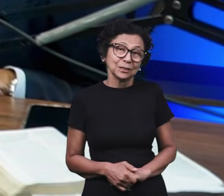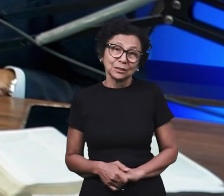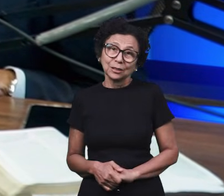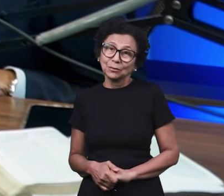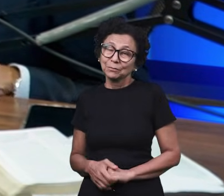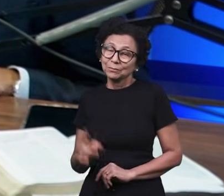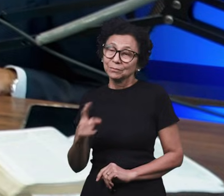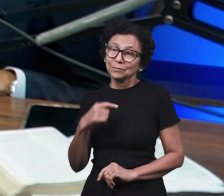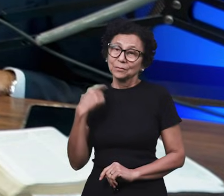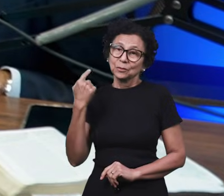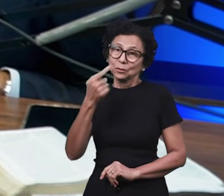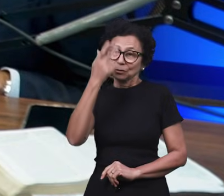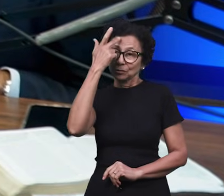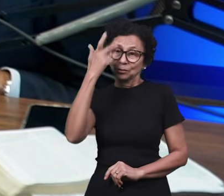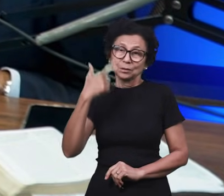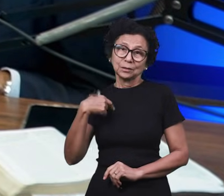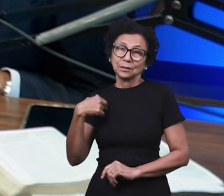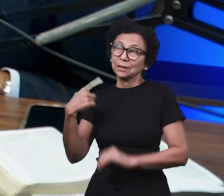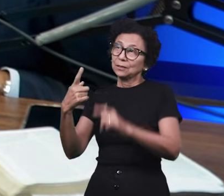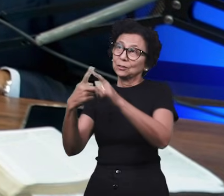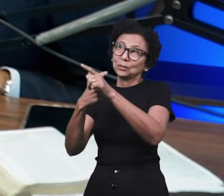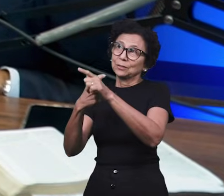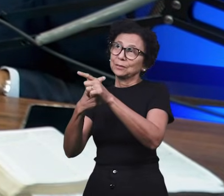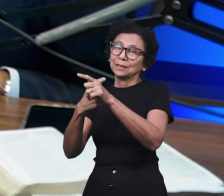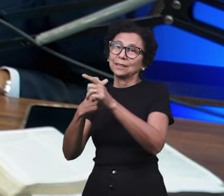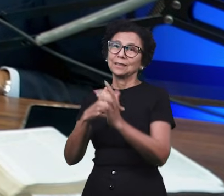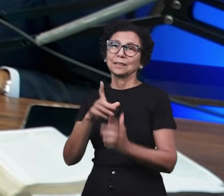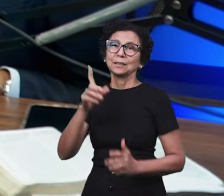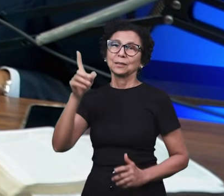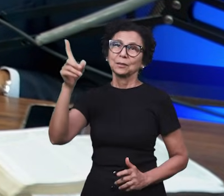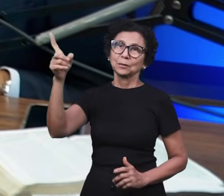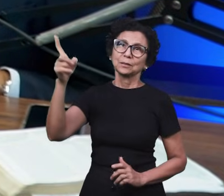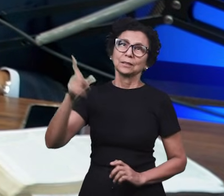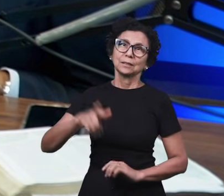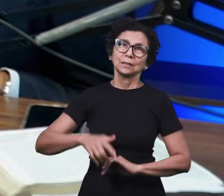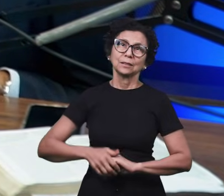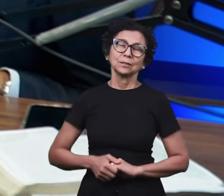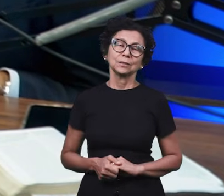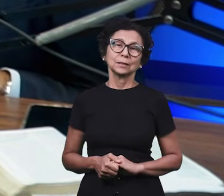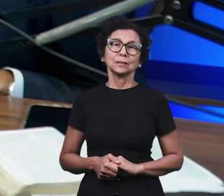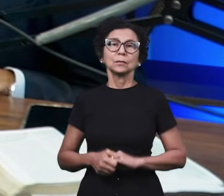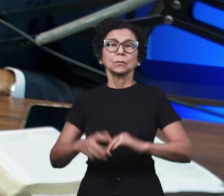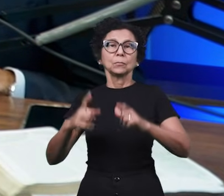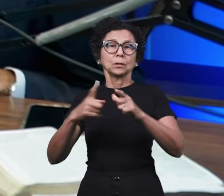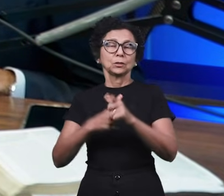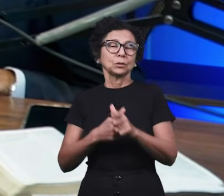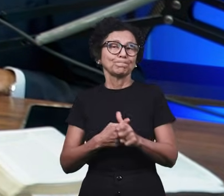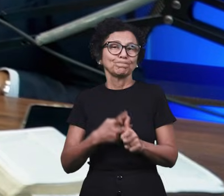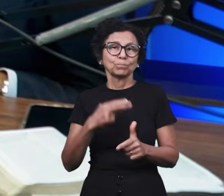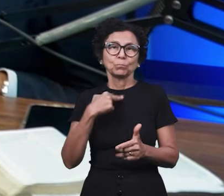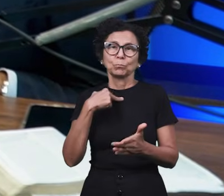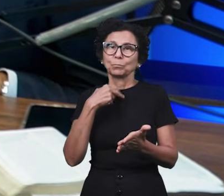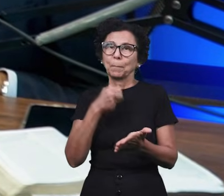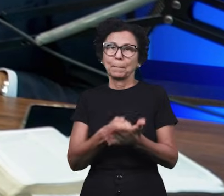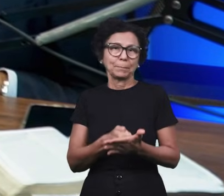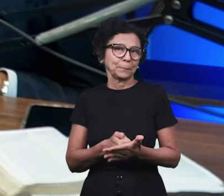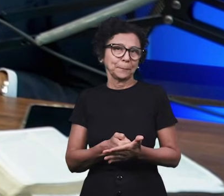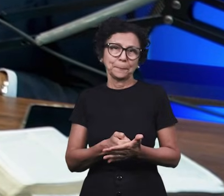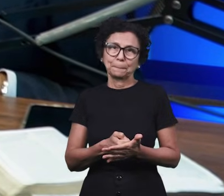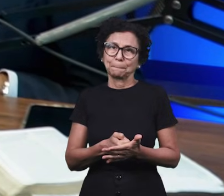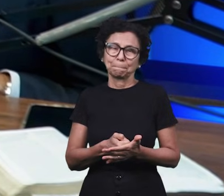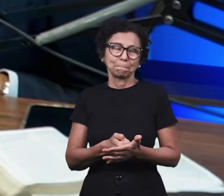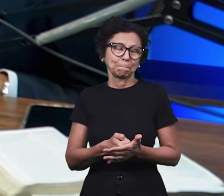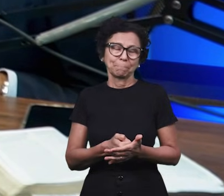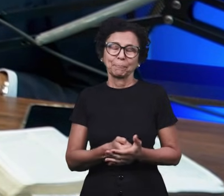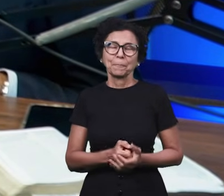verdade? Muito bom. Há uma dívida, e como o pastor Salomão comentou, é uma dívida impagável